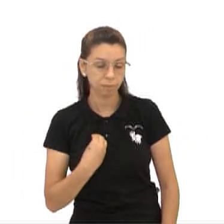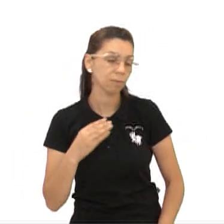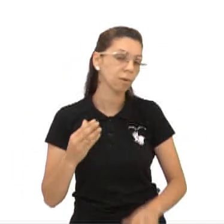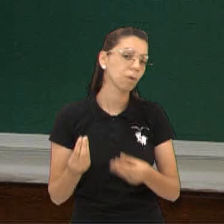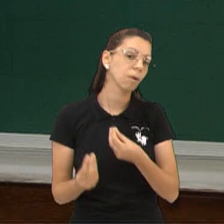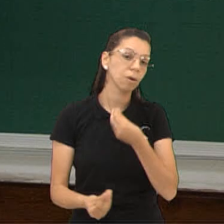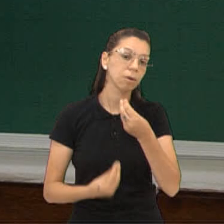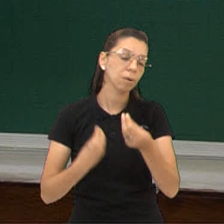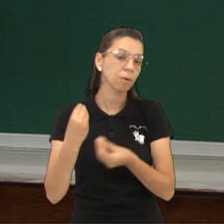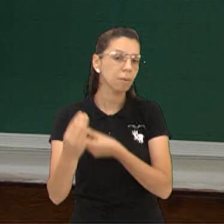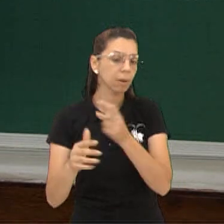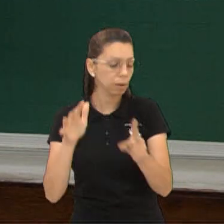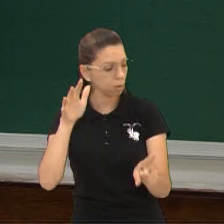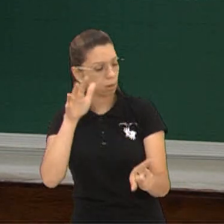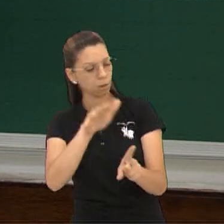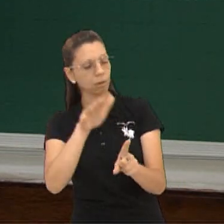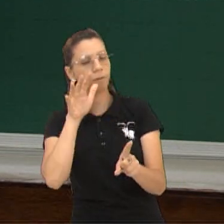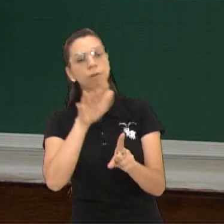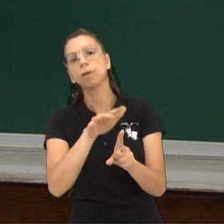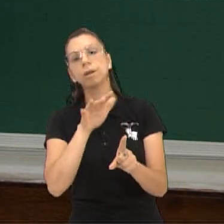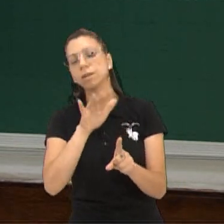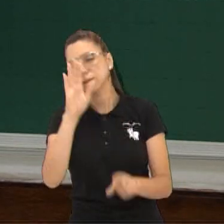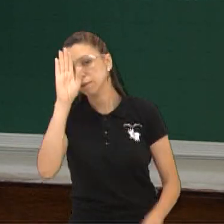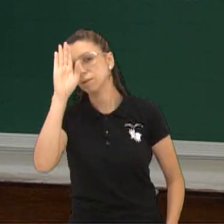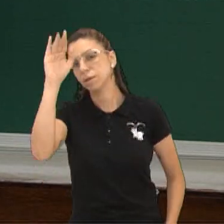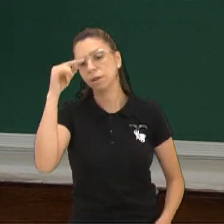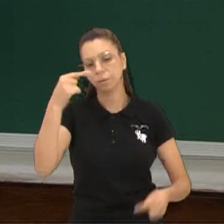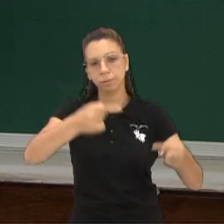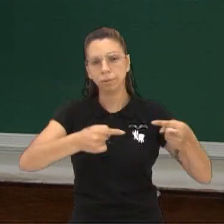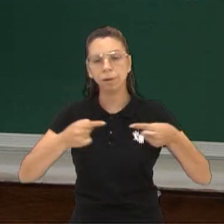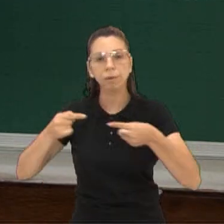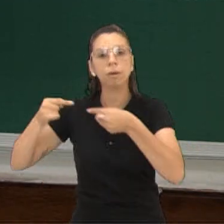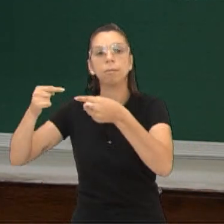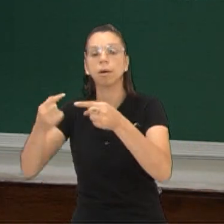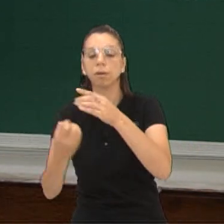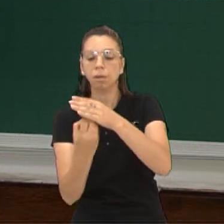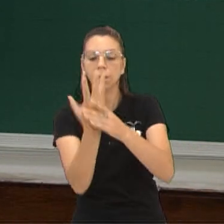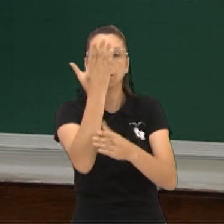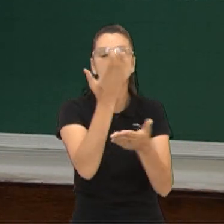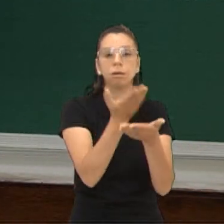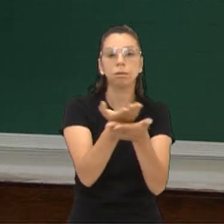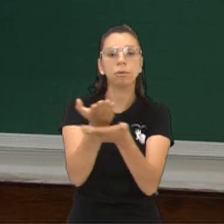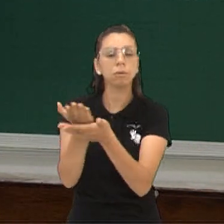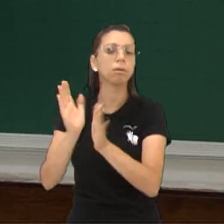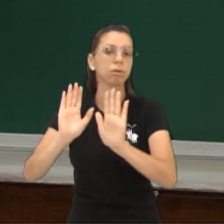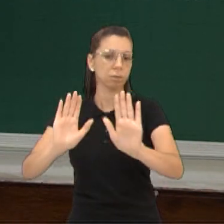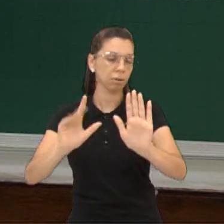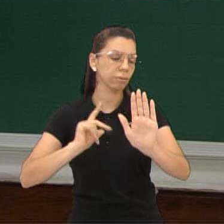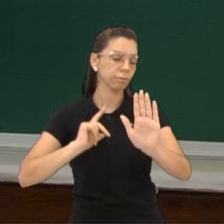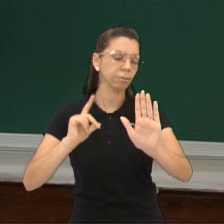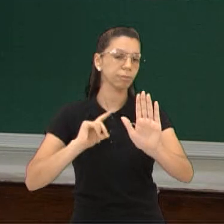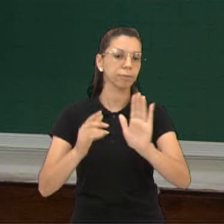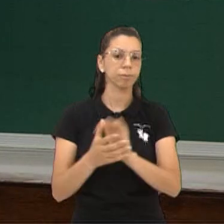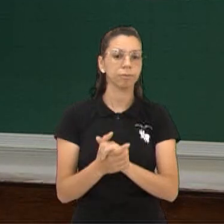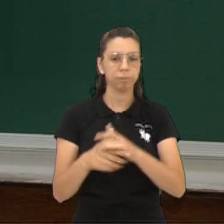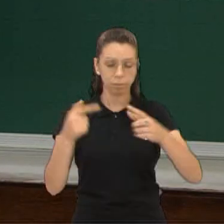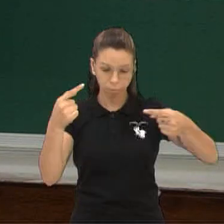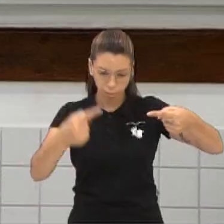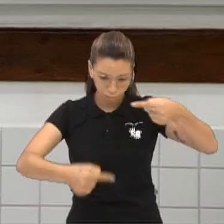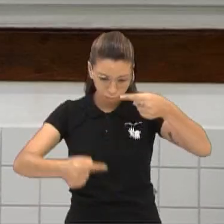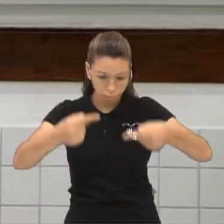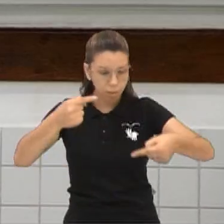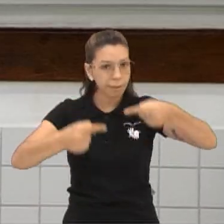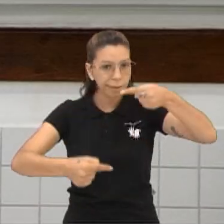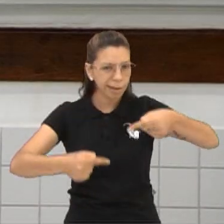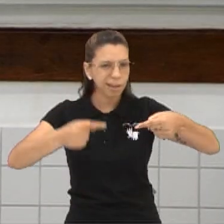como que isso afeta o debate da ecologia, né? A gente se pergunta em um primeiro momento, um debate é feito